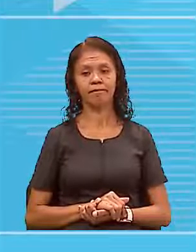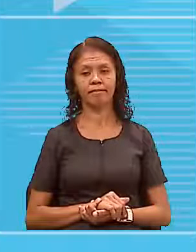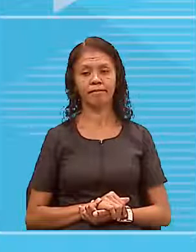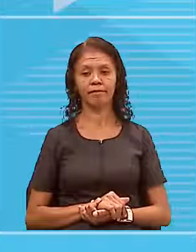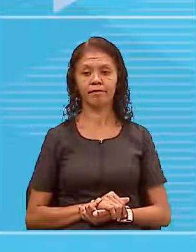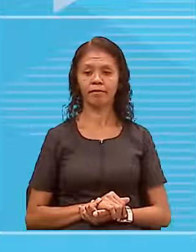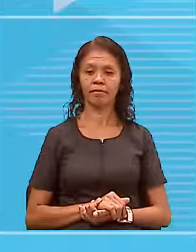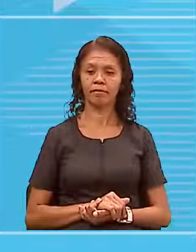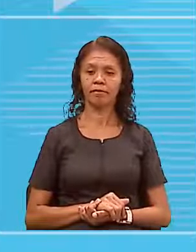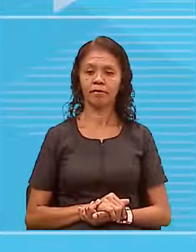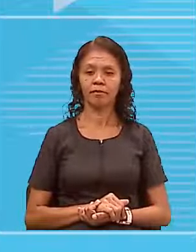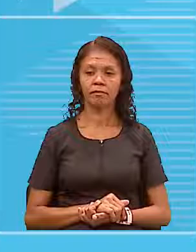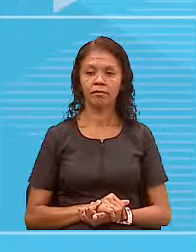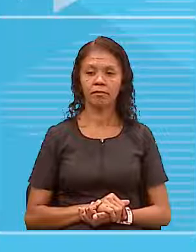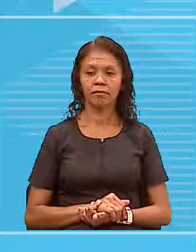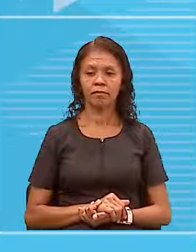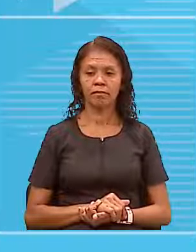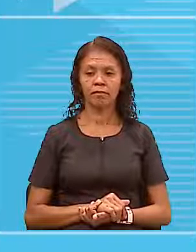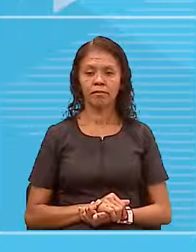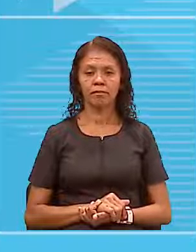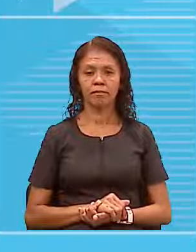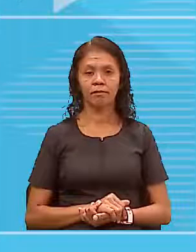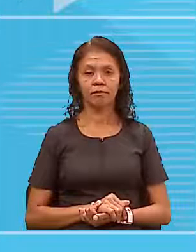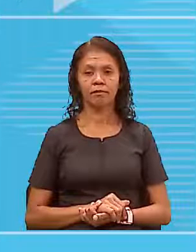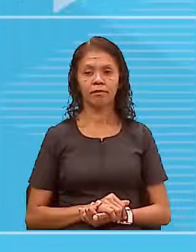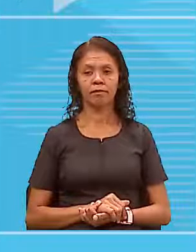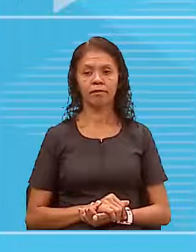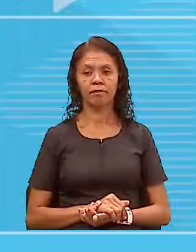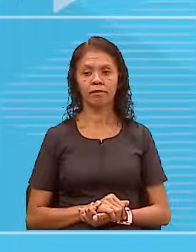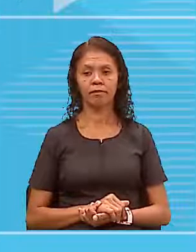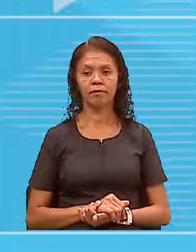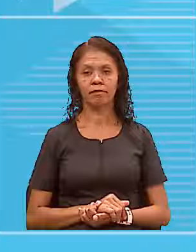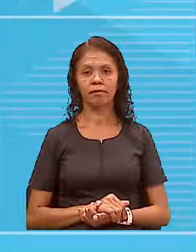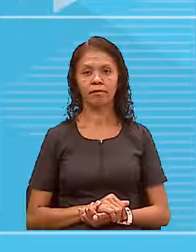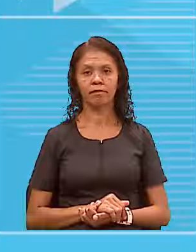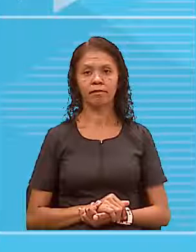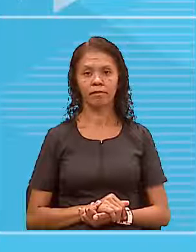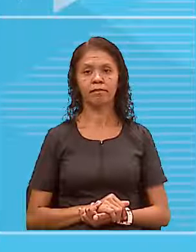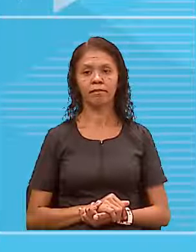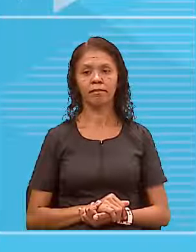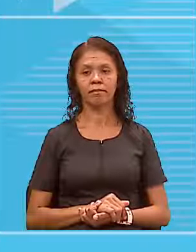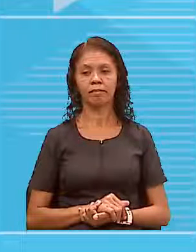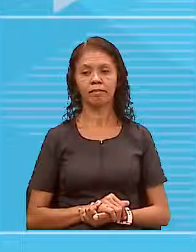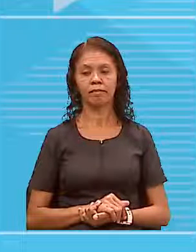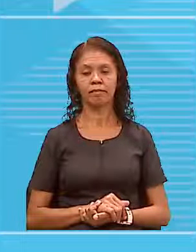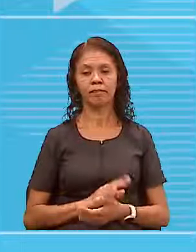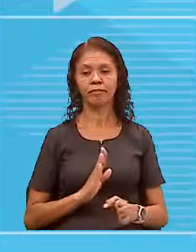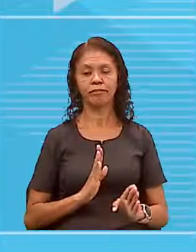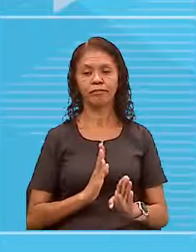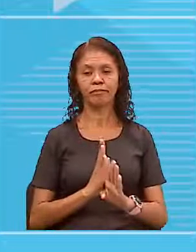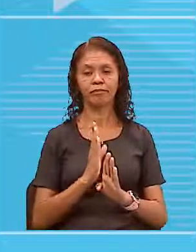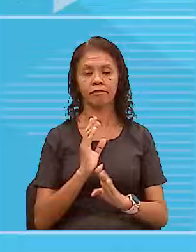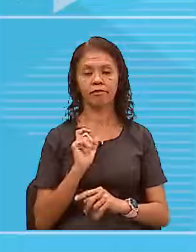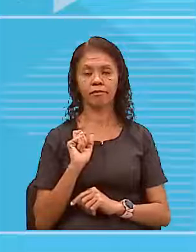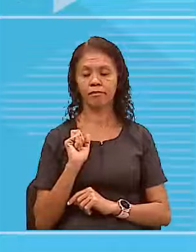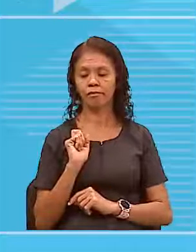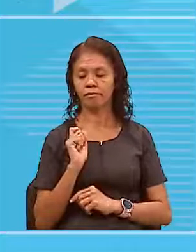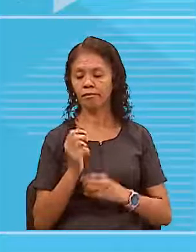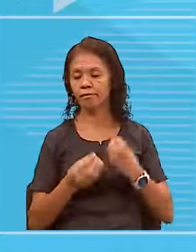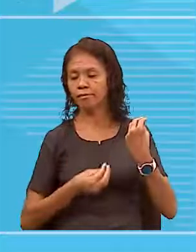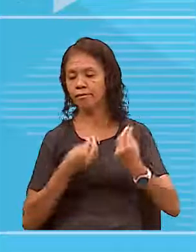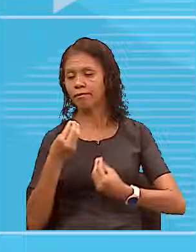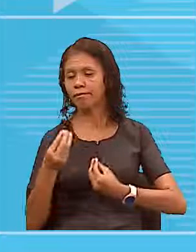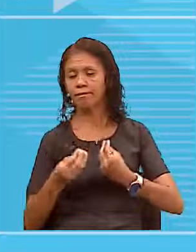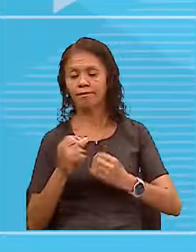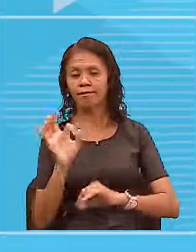porcentagem. Só isso, Gabriel, anota aí. Só porcentagem. Como é que eu encontro essa porcentagem,